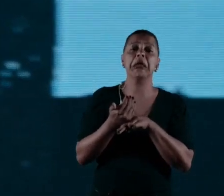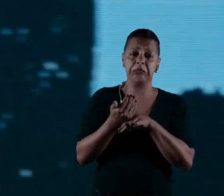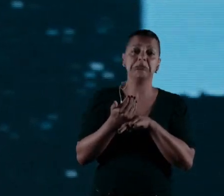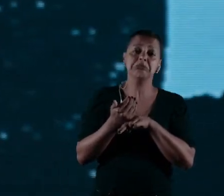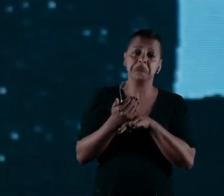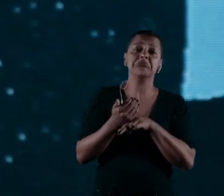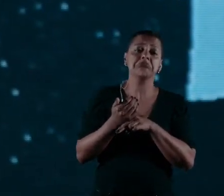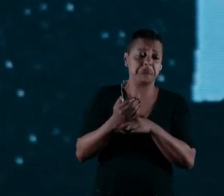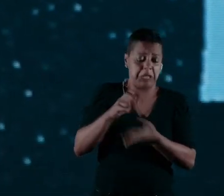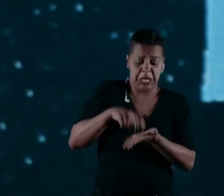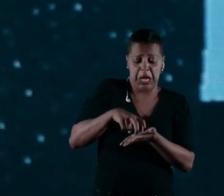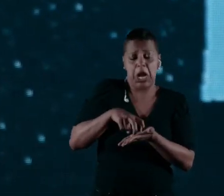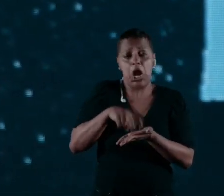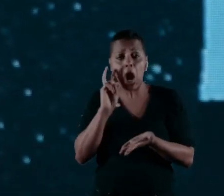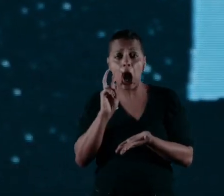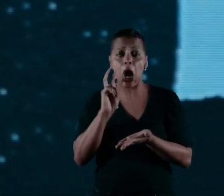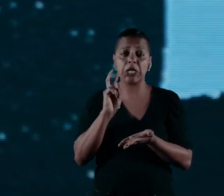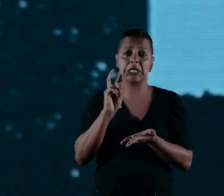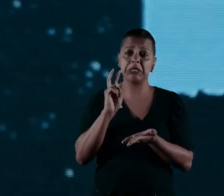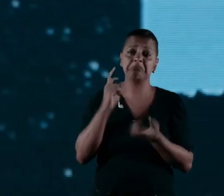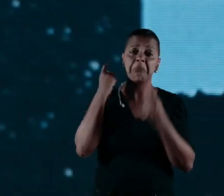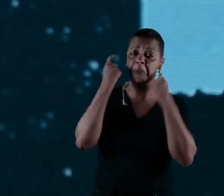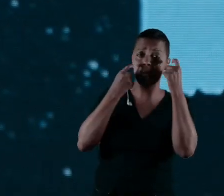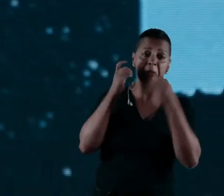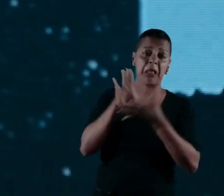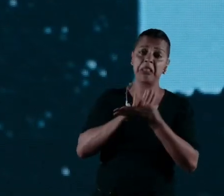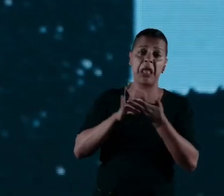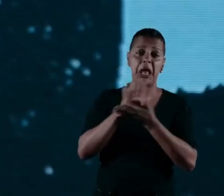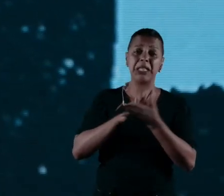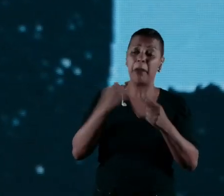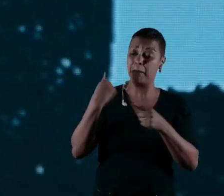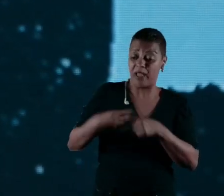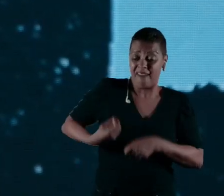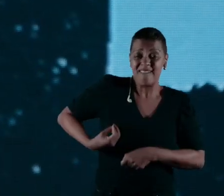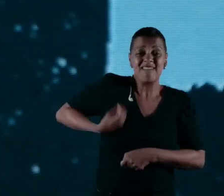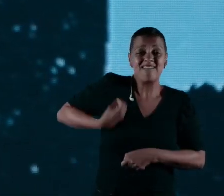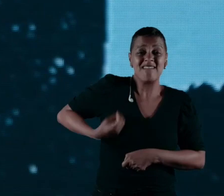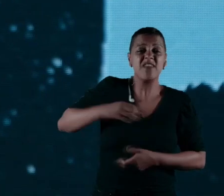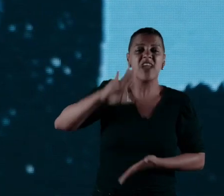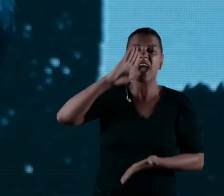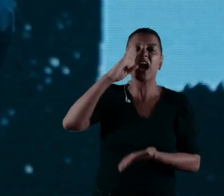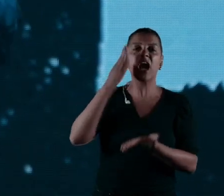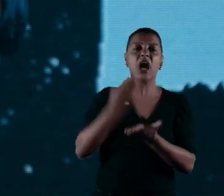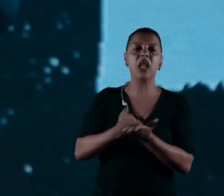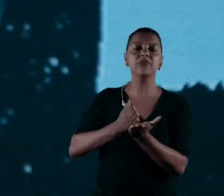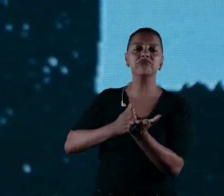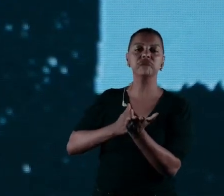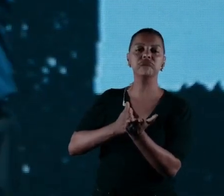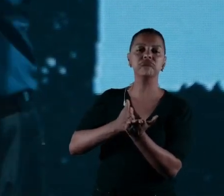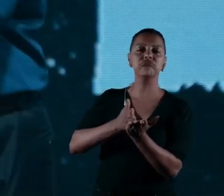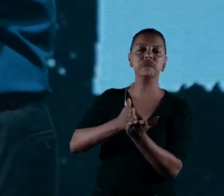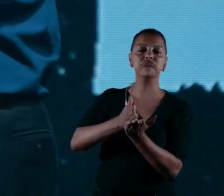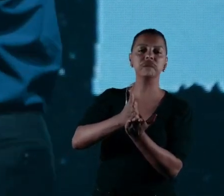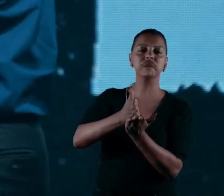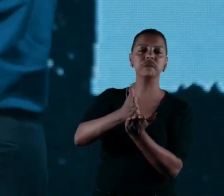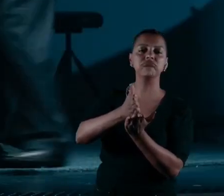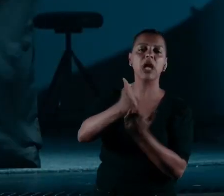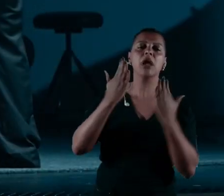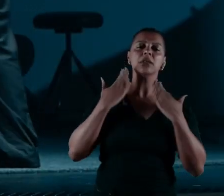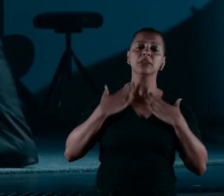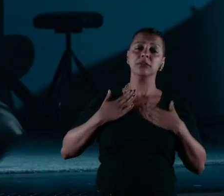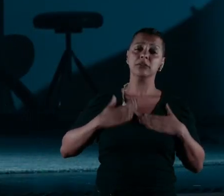Por quê? Porque vive o que prega, o que crê, não é isso? Então isso é algo que todos